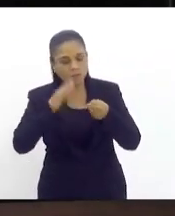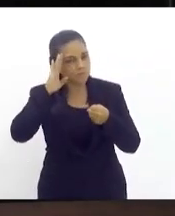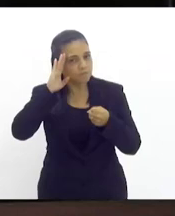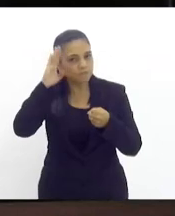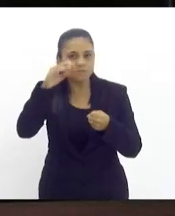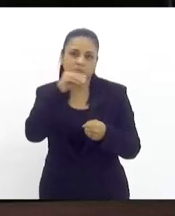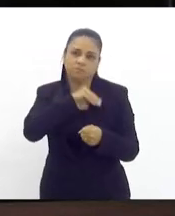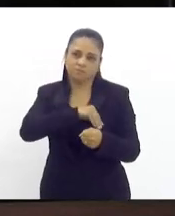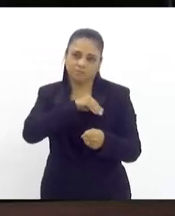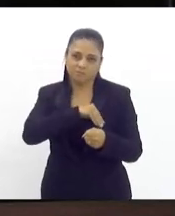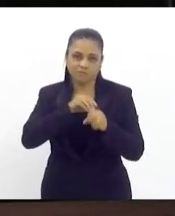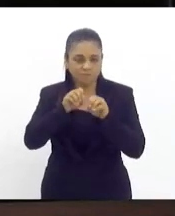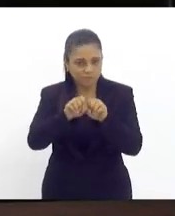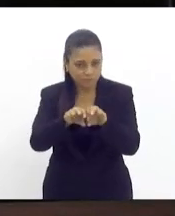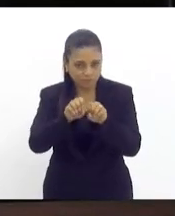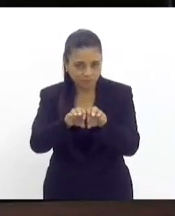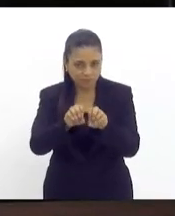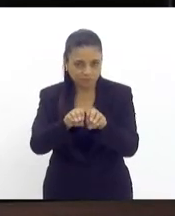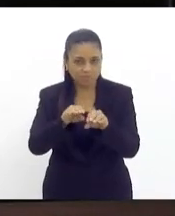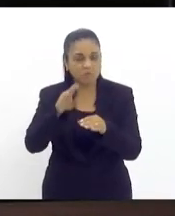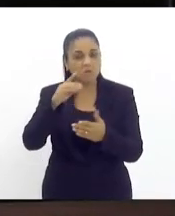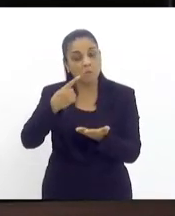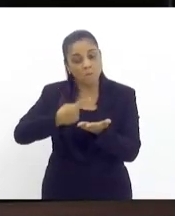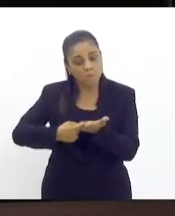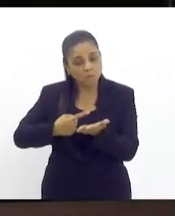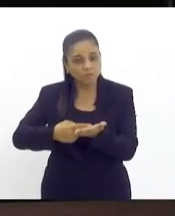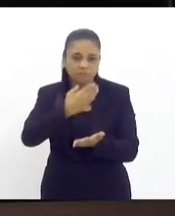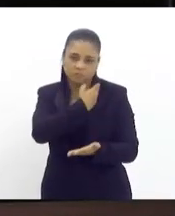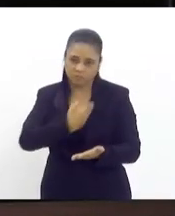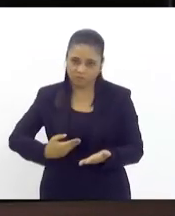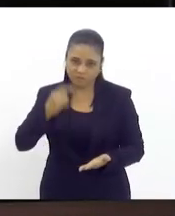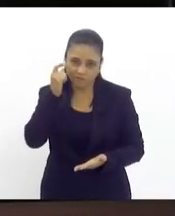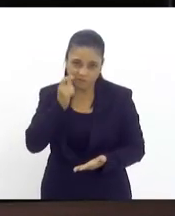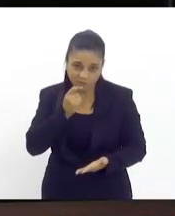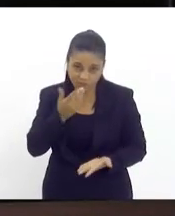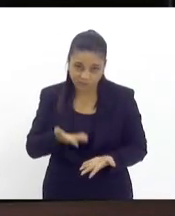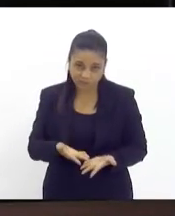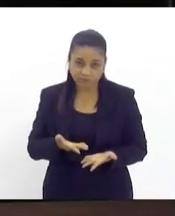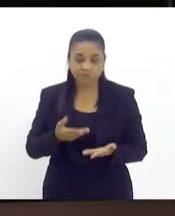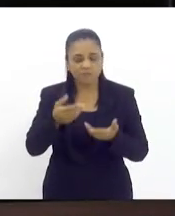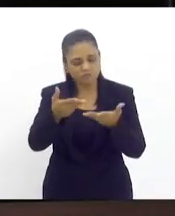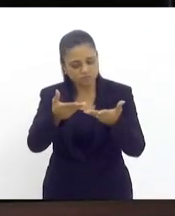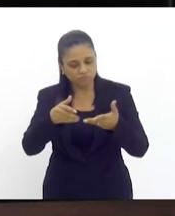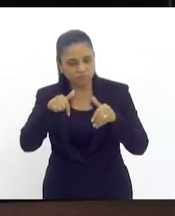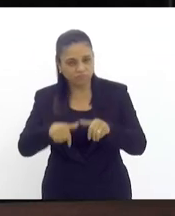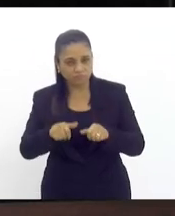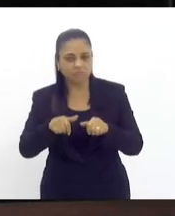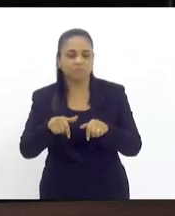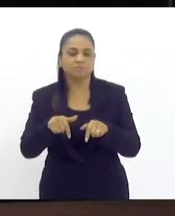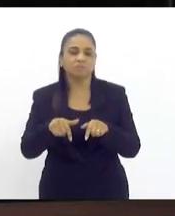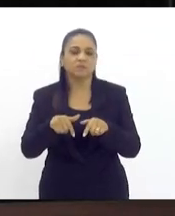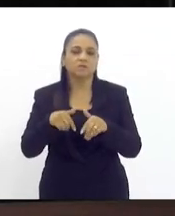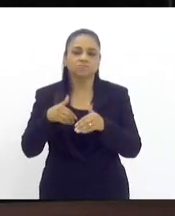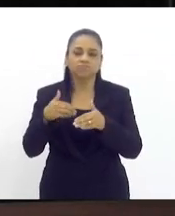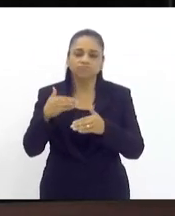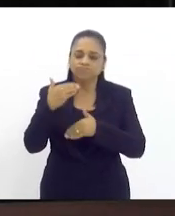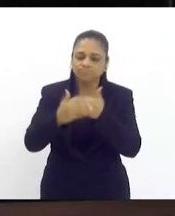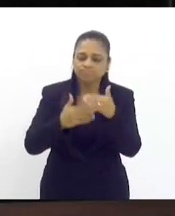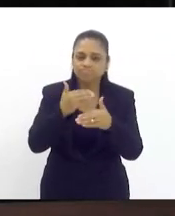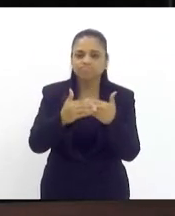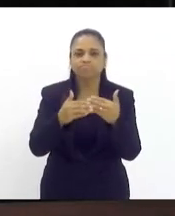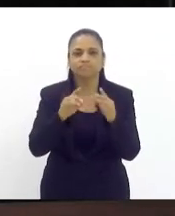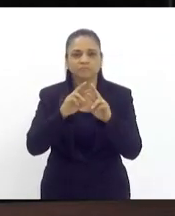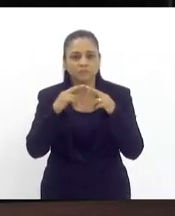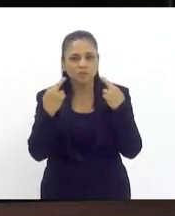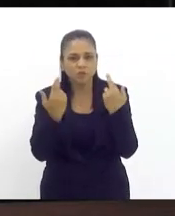que foi prometido pelo Governador então vieram a nossa casa foram recebidos e nós estaremos construindo um conjunto de reuniões